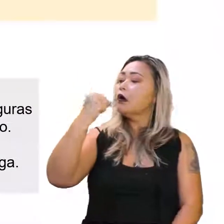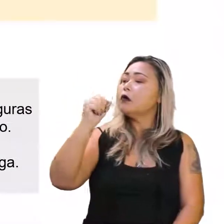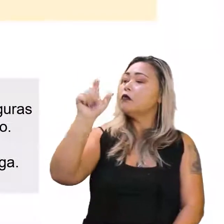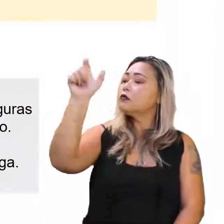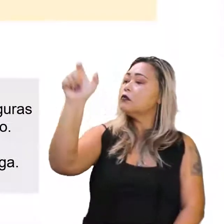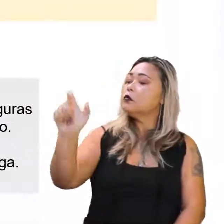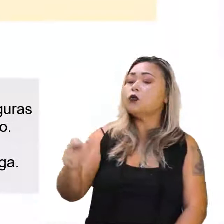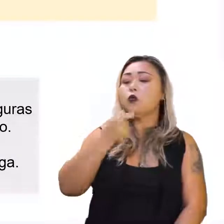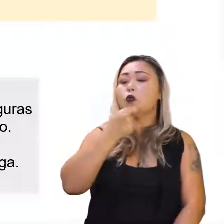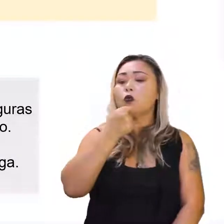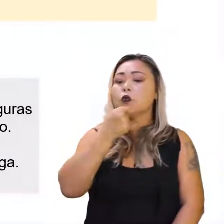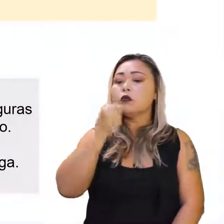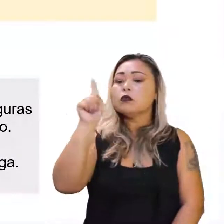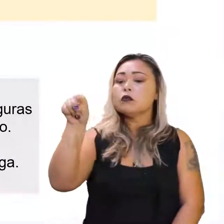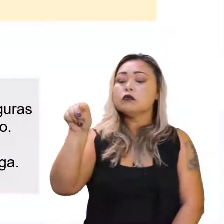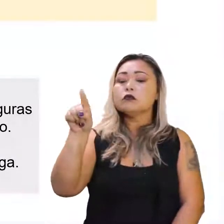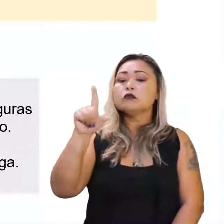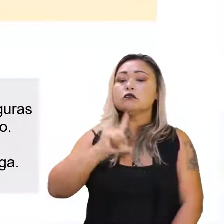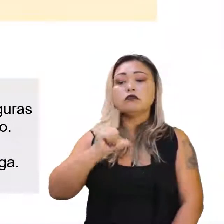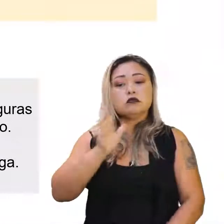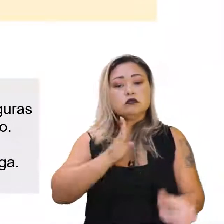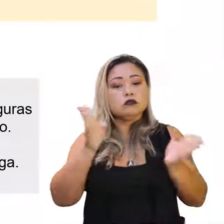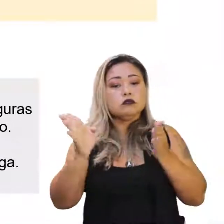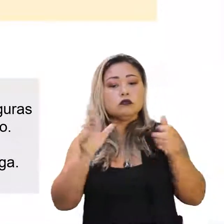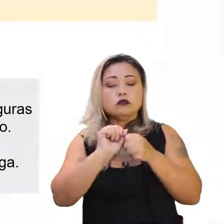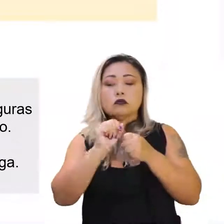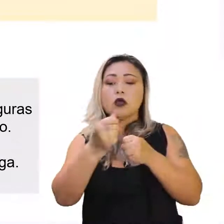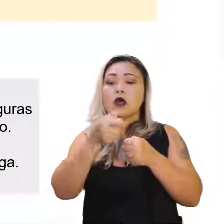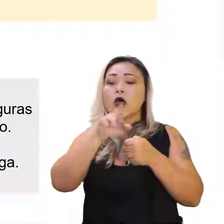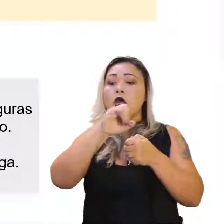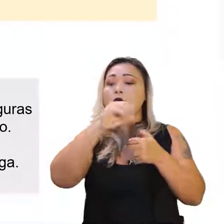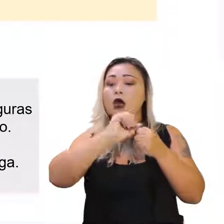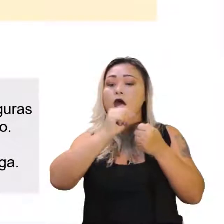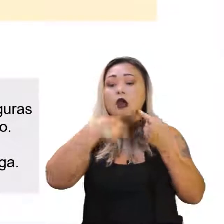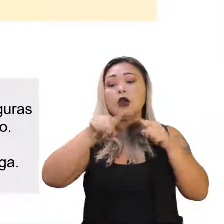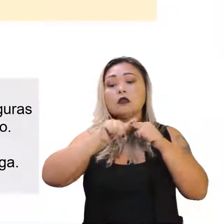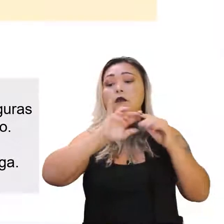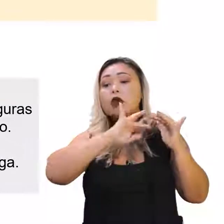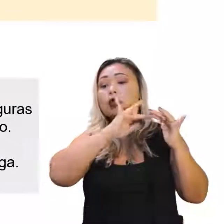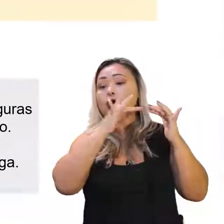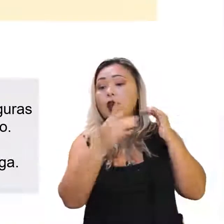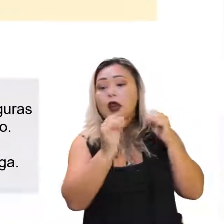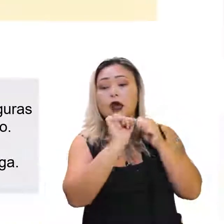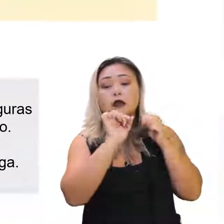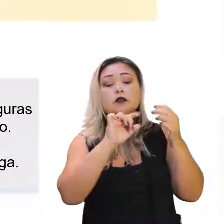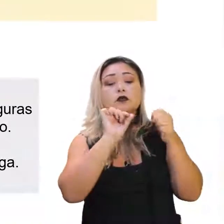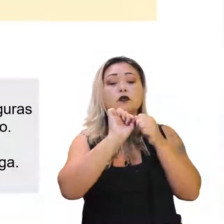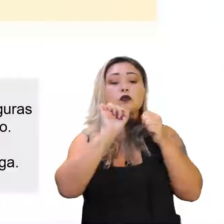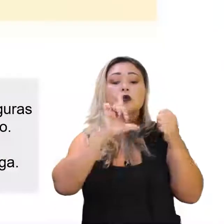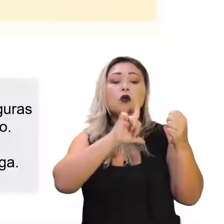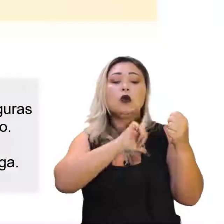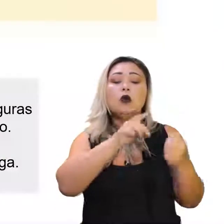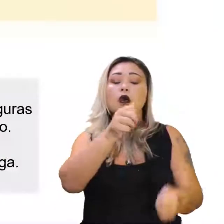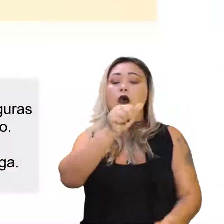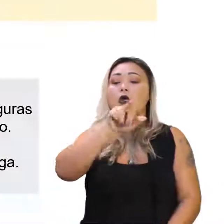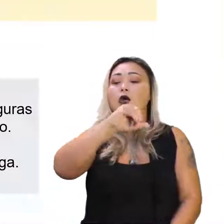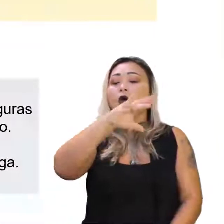do homem. Houveram aí dois períodos, o arcaico e o clássico. O arcaico, eles tinham